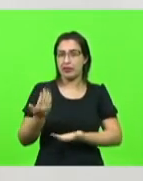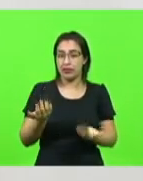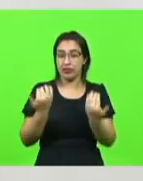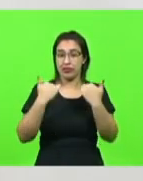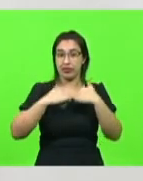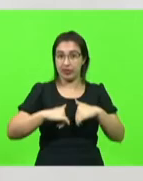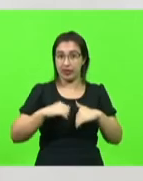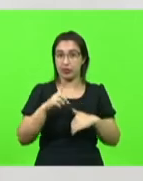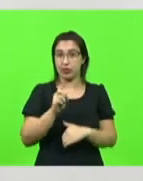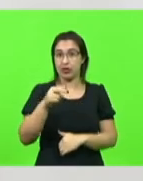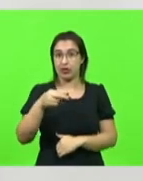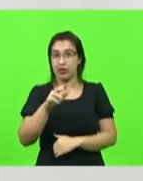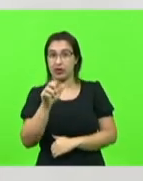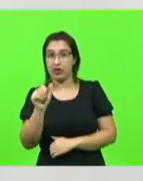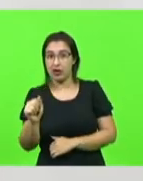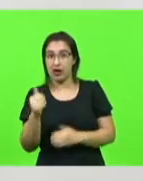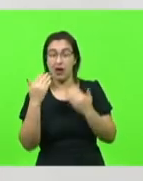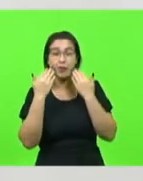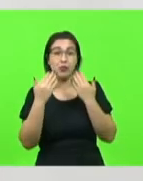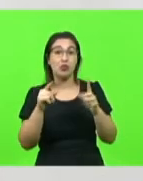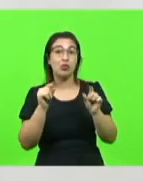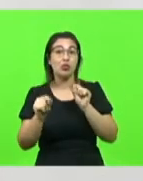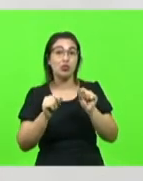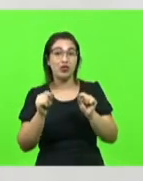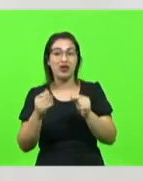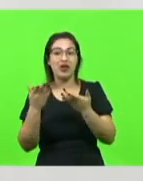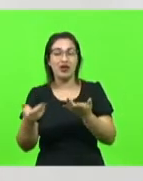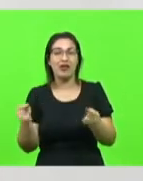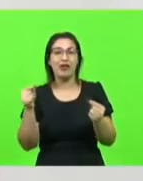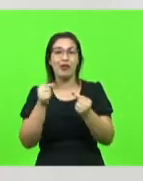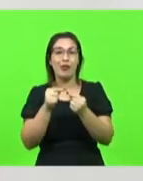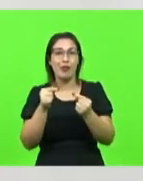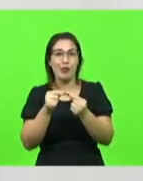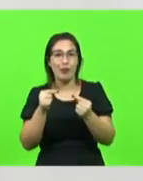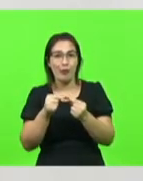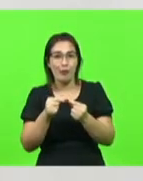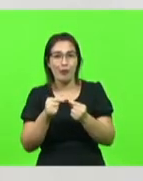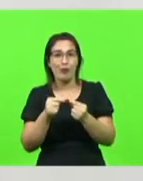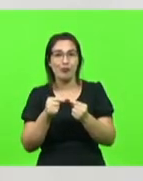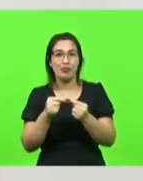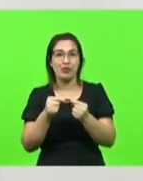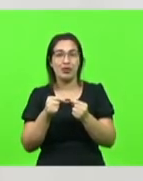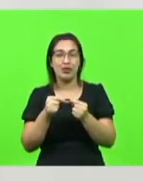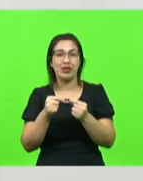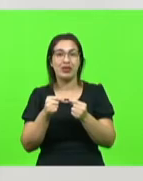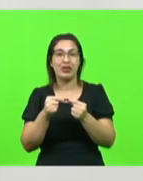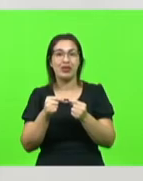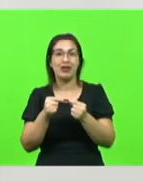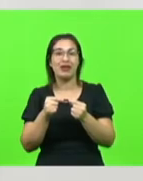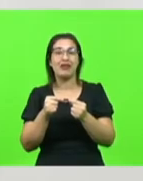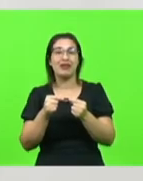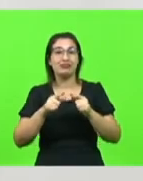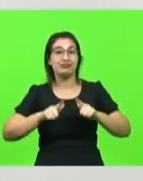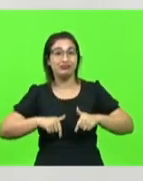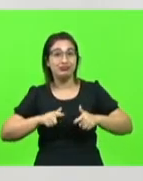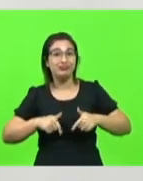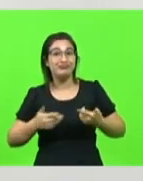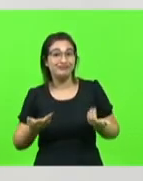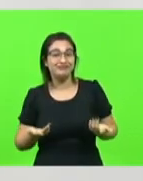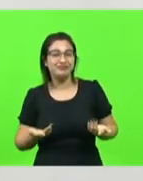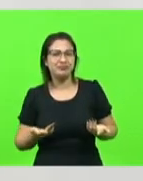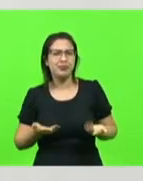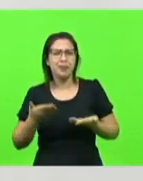sangue de origem judeu, não tinha sangue ariano, era considerado um cidadão de segunda classe. Aí os judeus começaram com algo